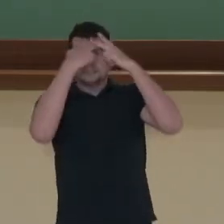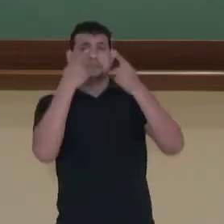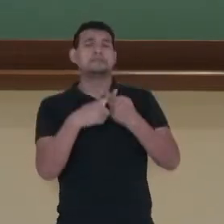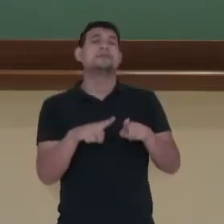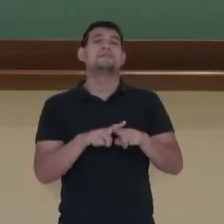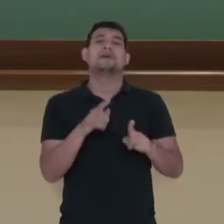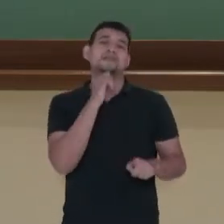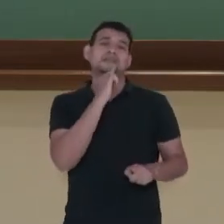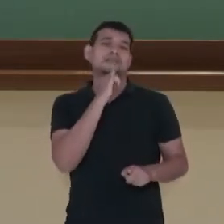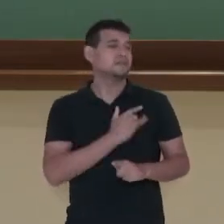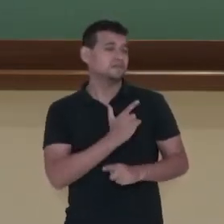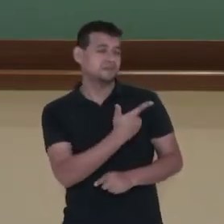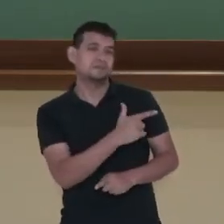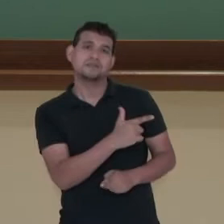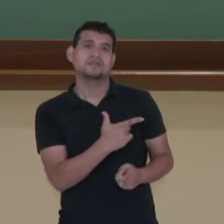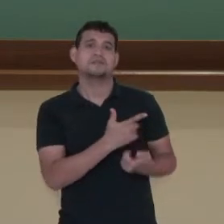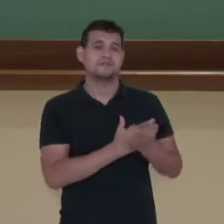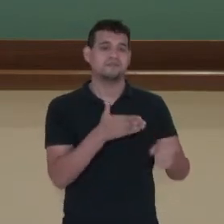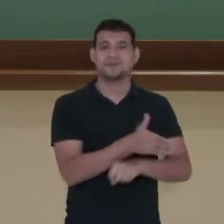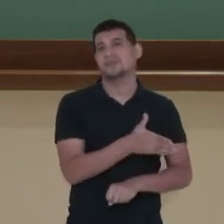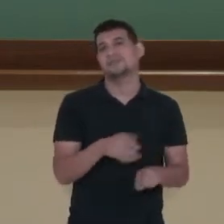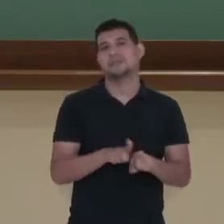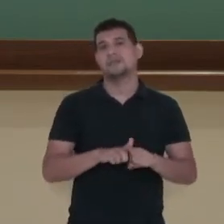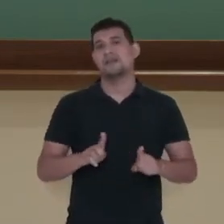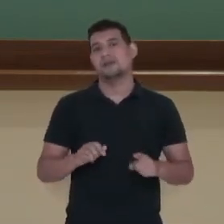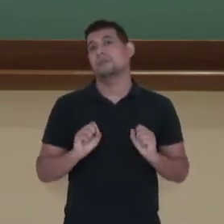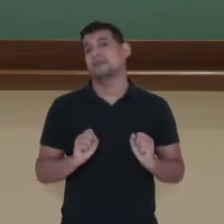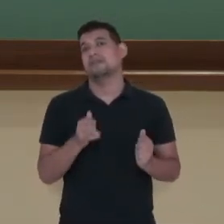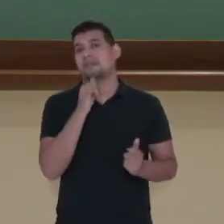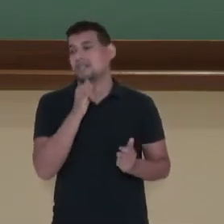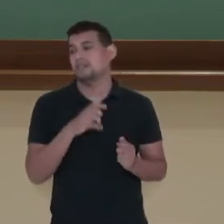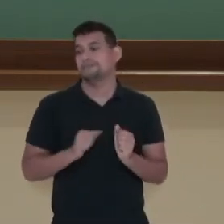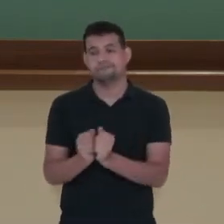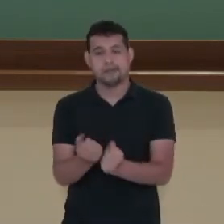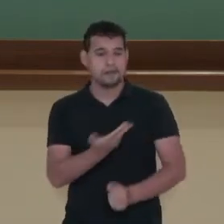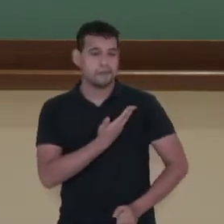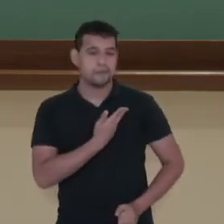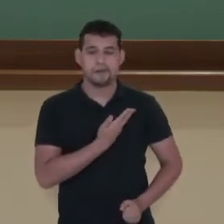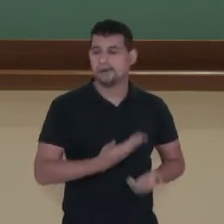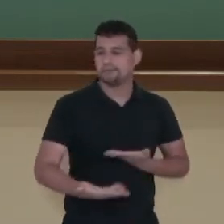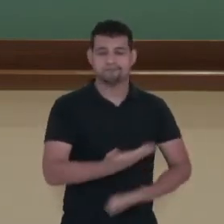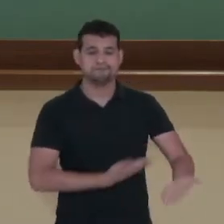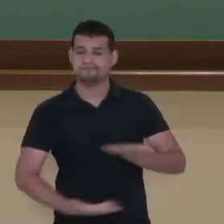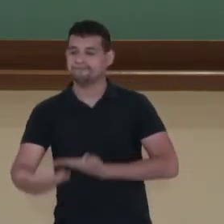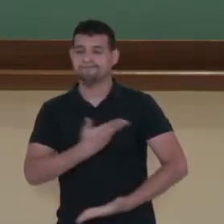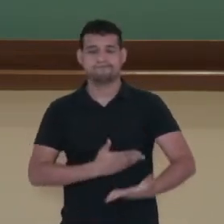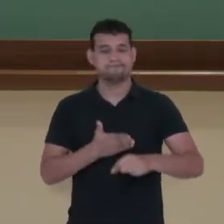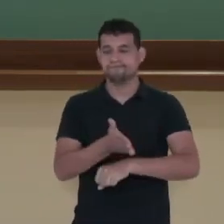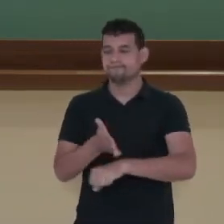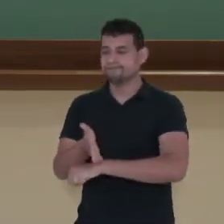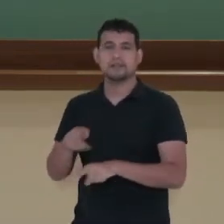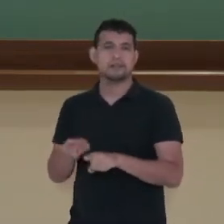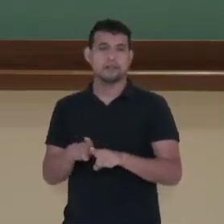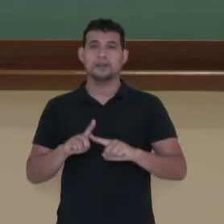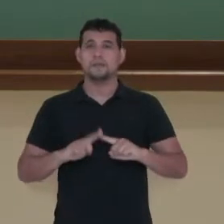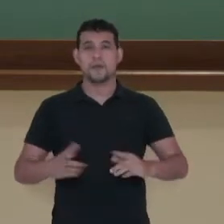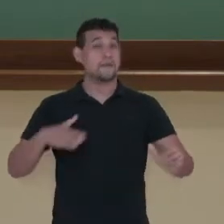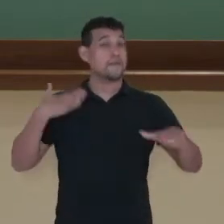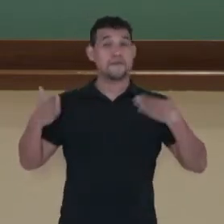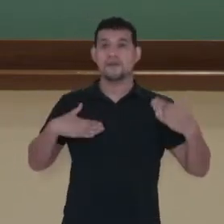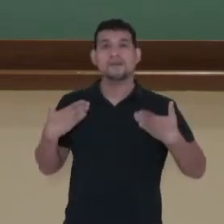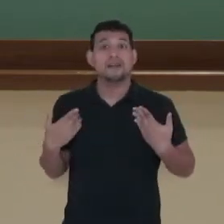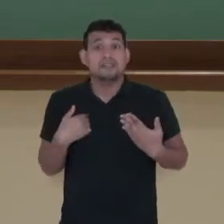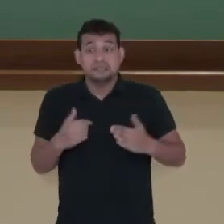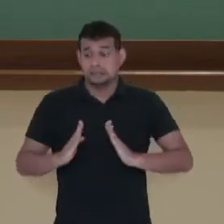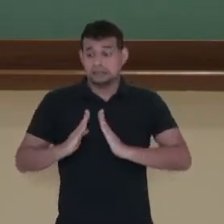eu não ter podido estar com os meus amigos, visitando, passeando, eu